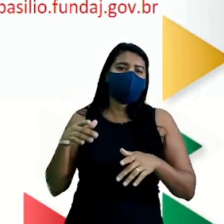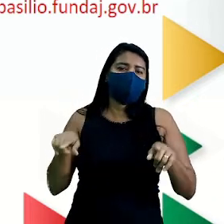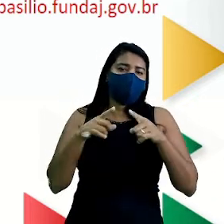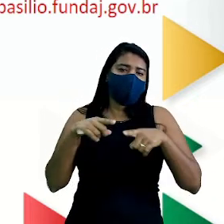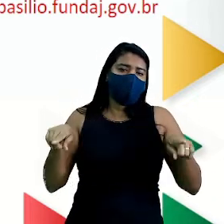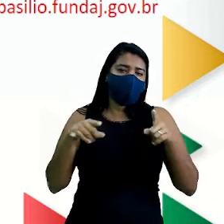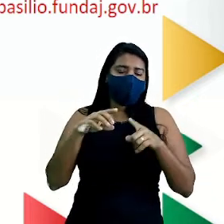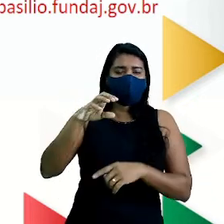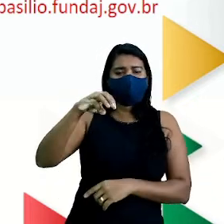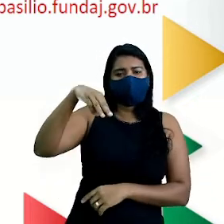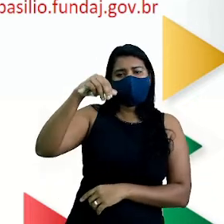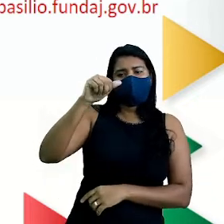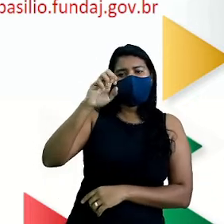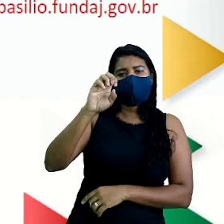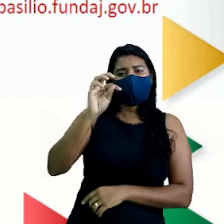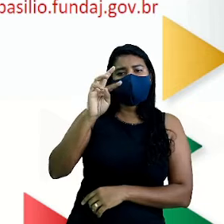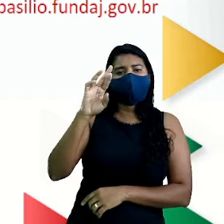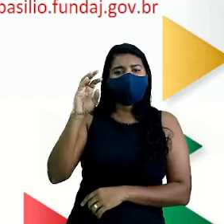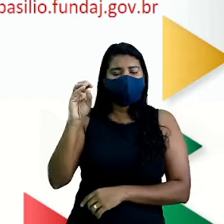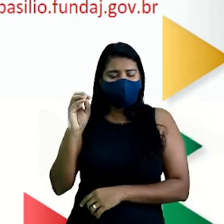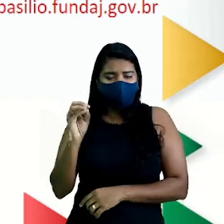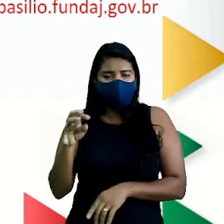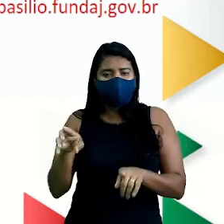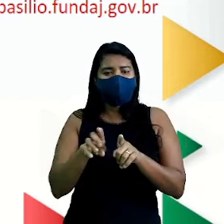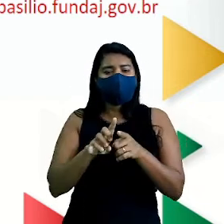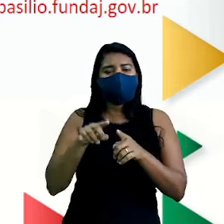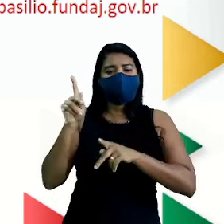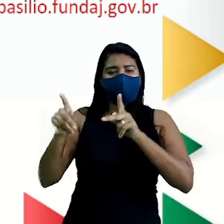surgiu primeiro a Rádio Clube, né, na década de 20,